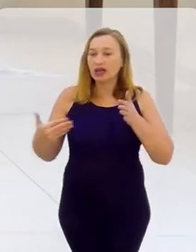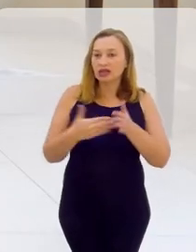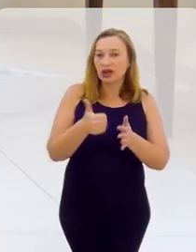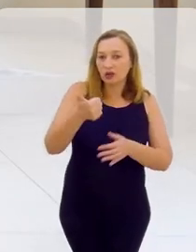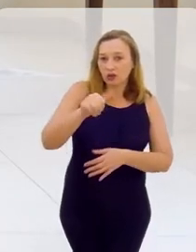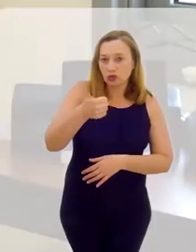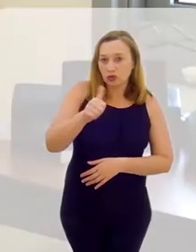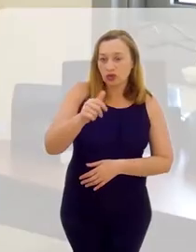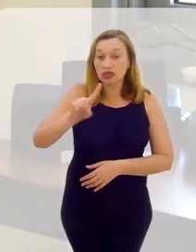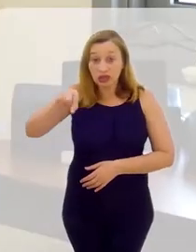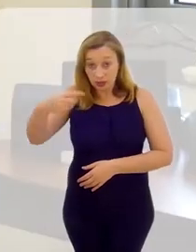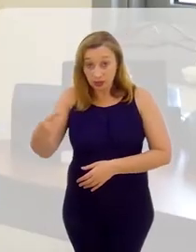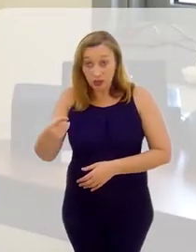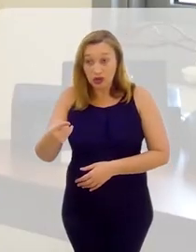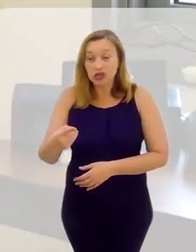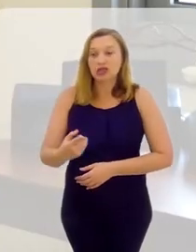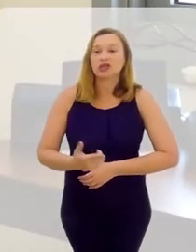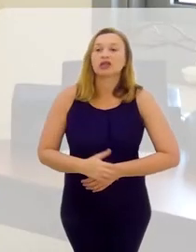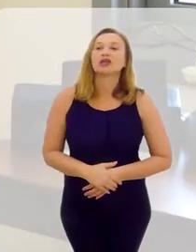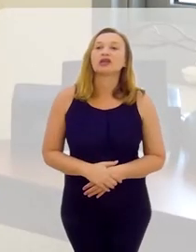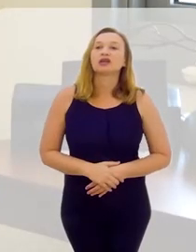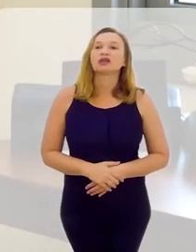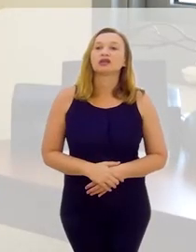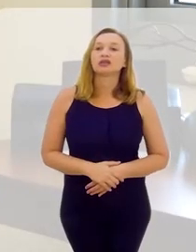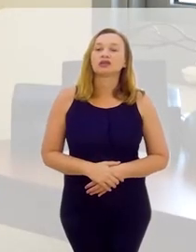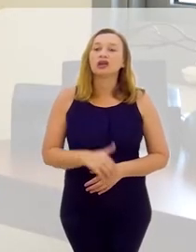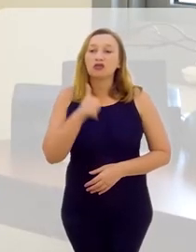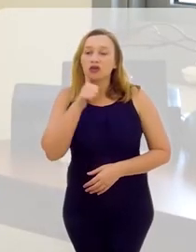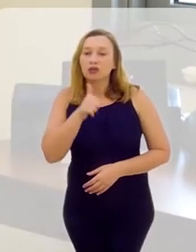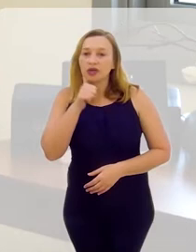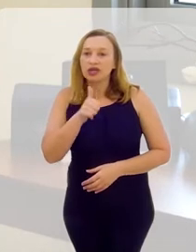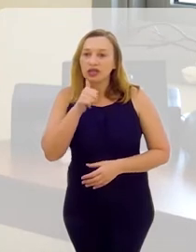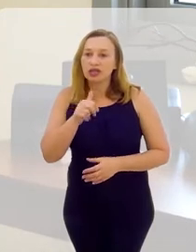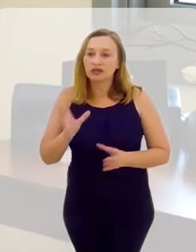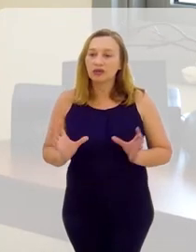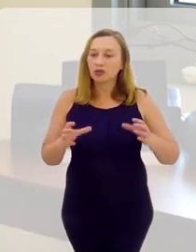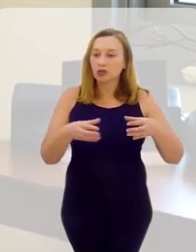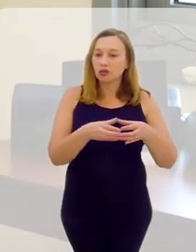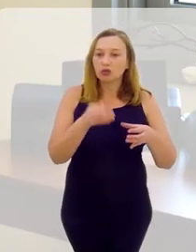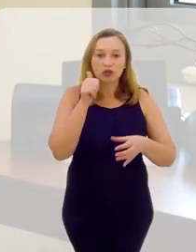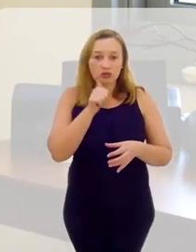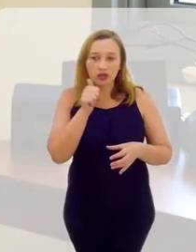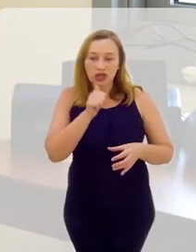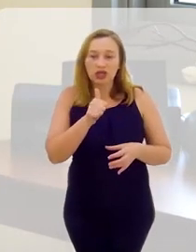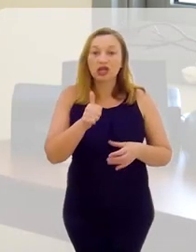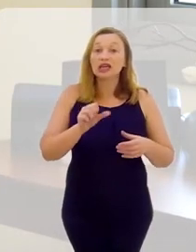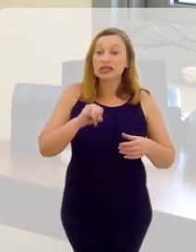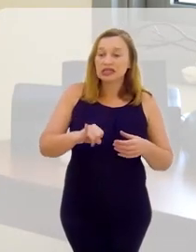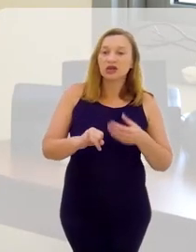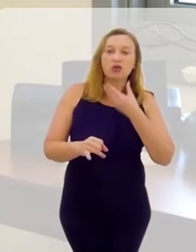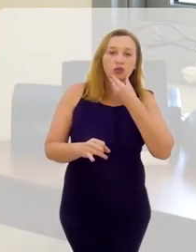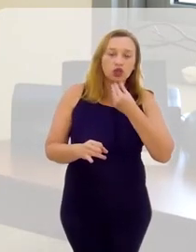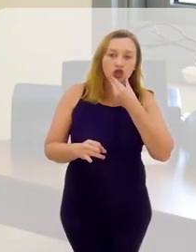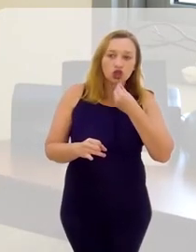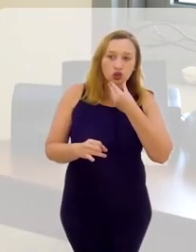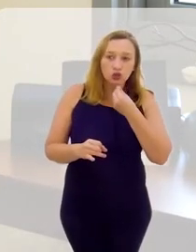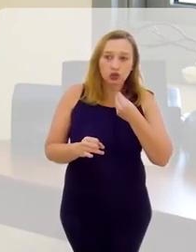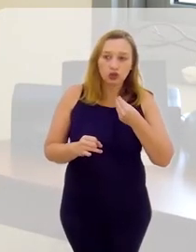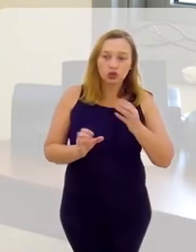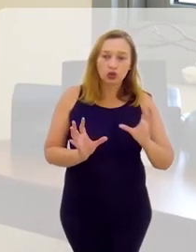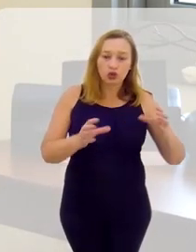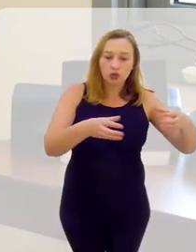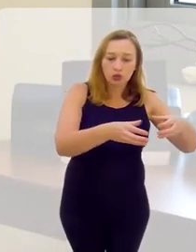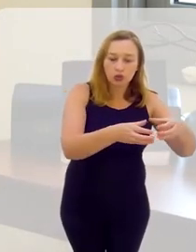até os 11 anos. Depois dos 11 anos, ela vai, se for uma menina, vai para a classe das moças. Se for um menino,